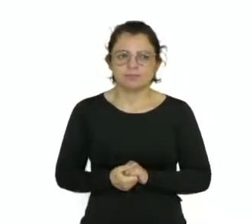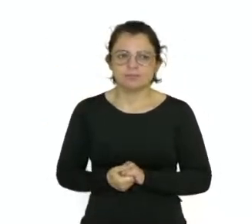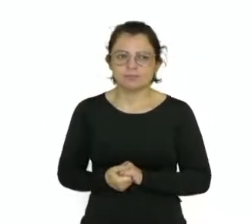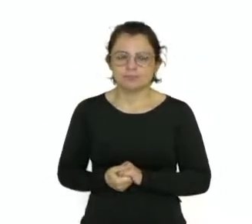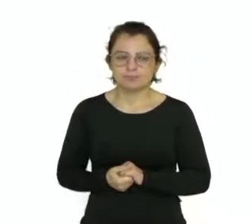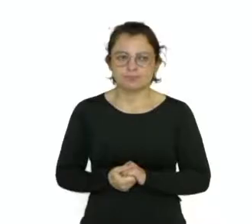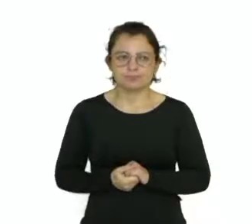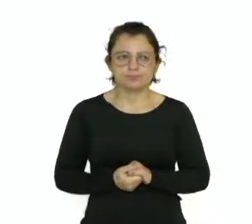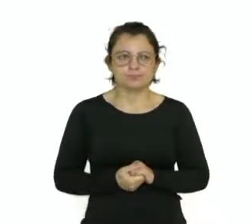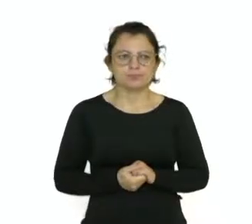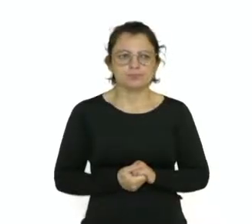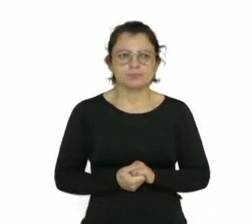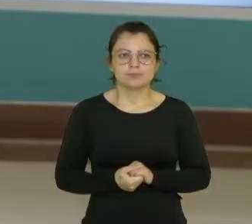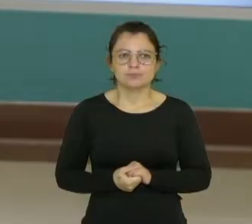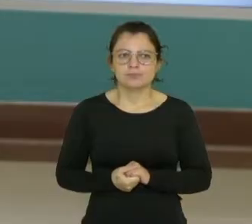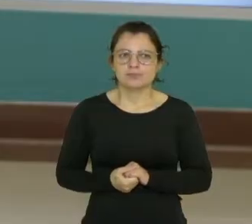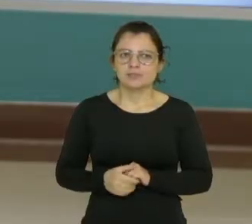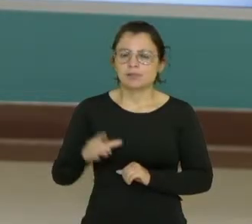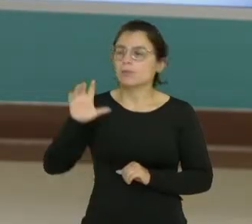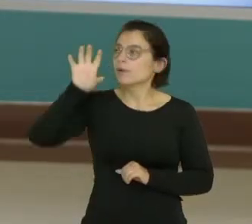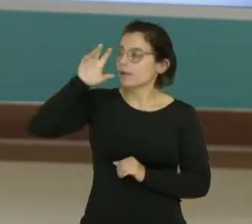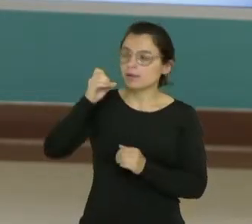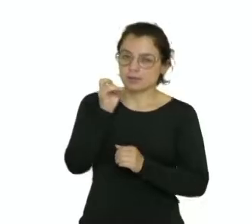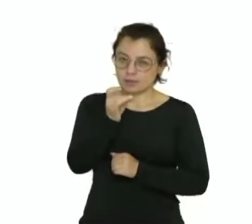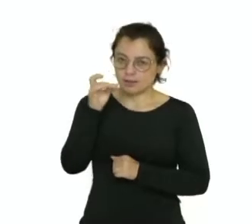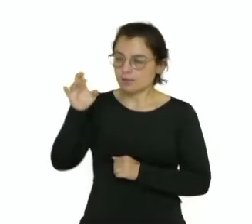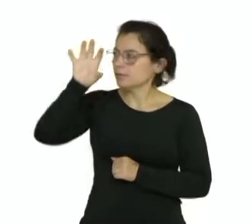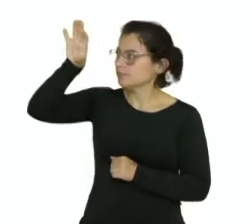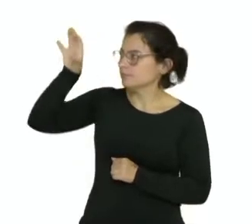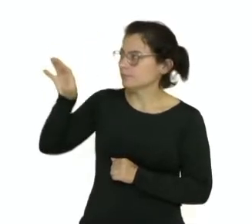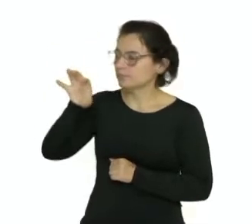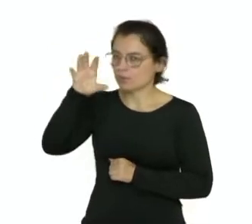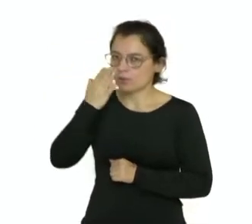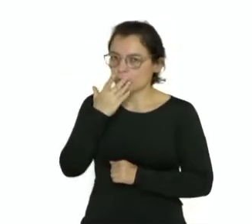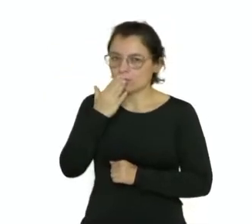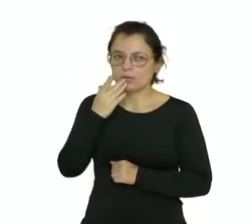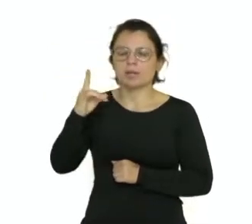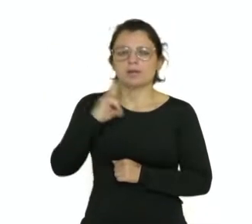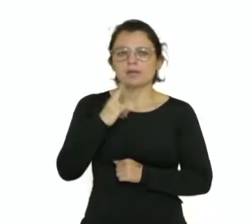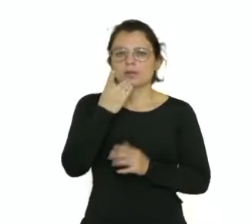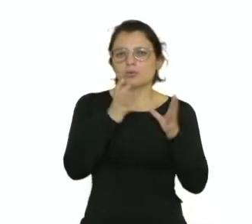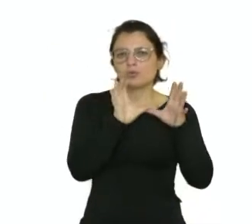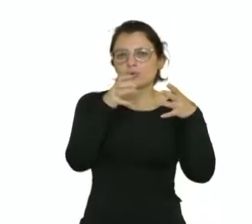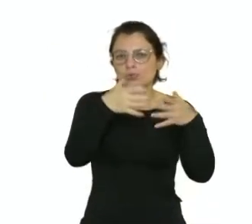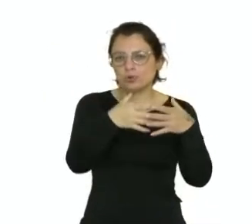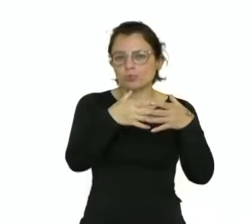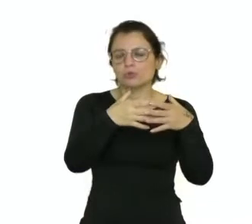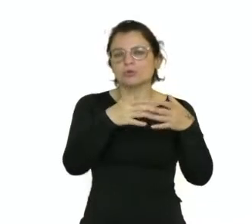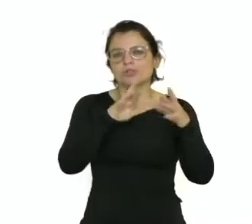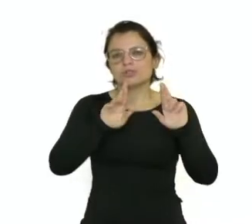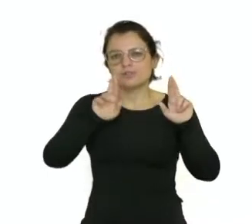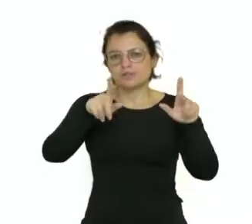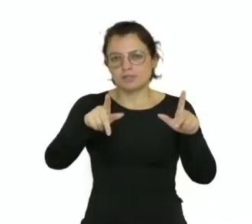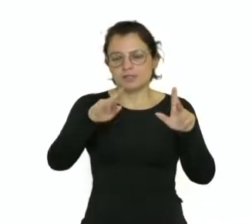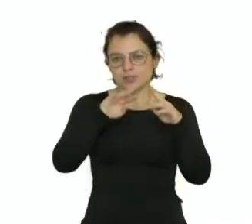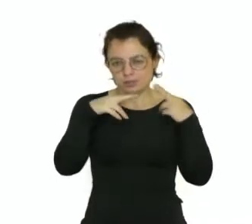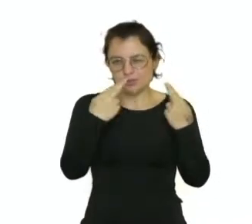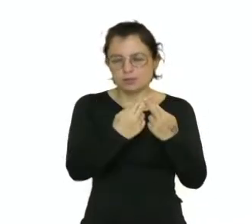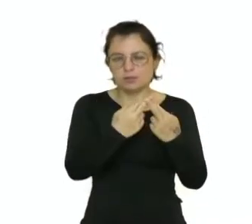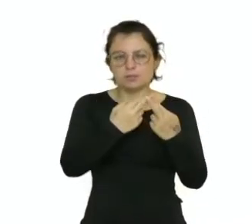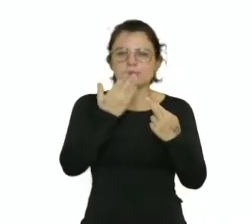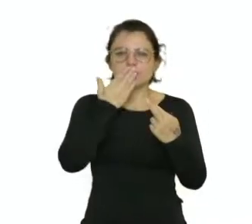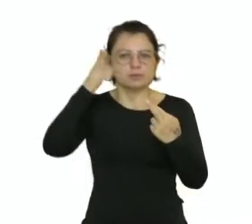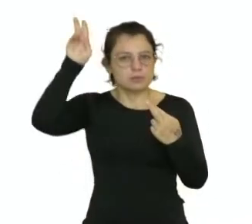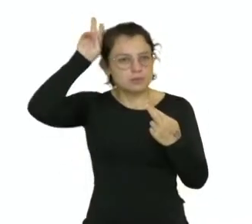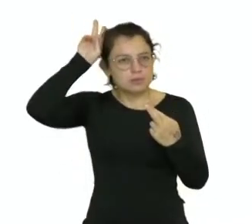charrua e outros. Então, cada local aqui nós vamos ter grupos diferentes. Claro que nós podemos observar que